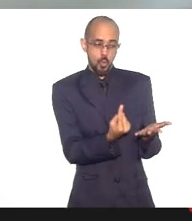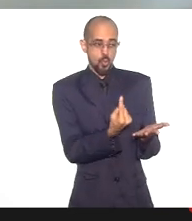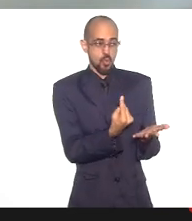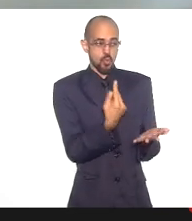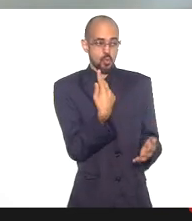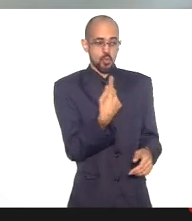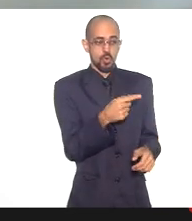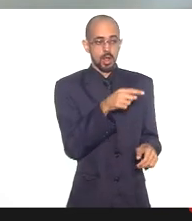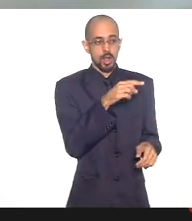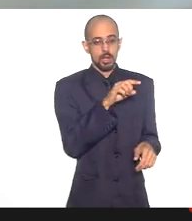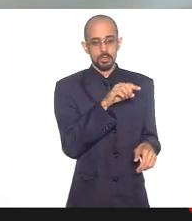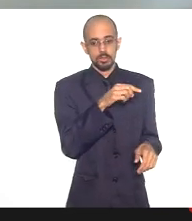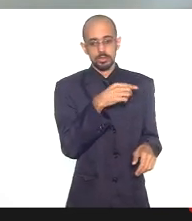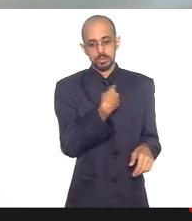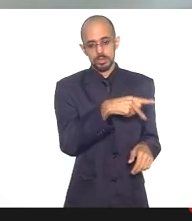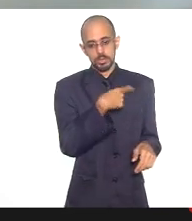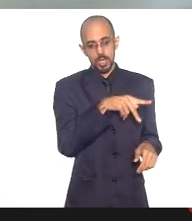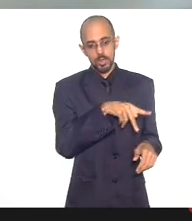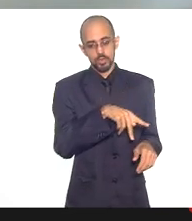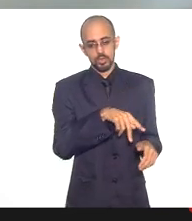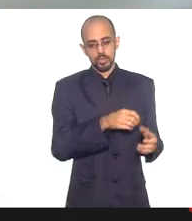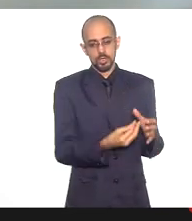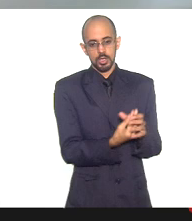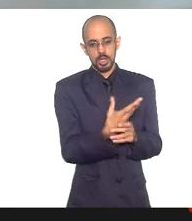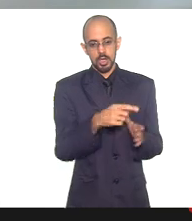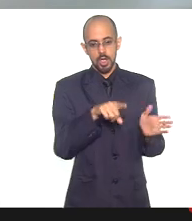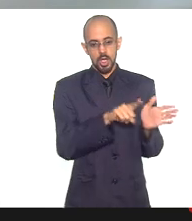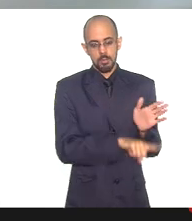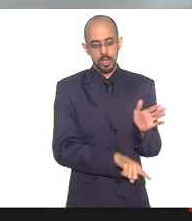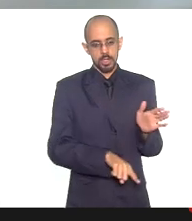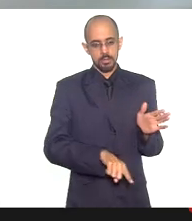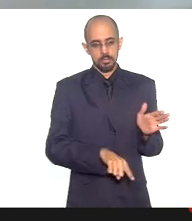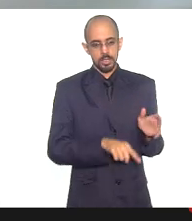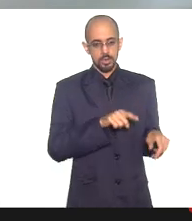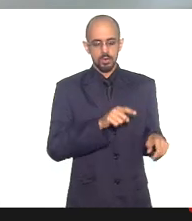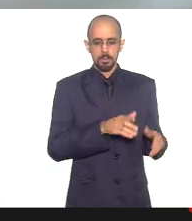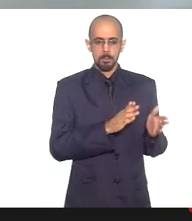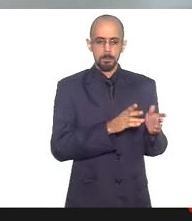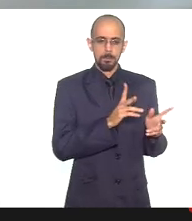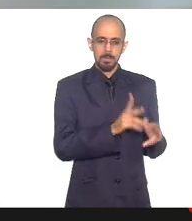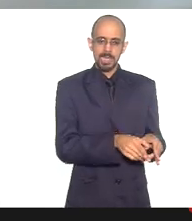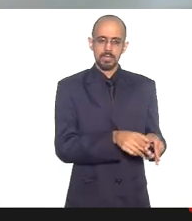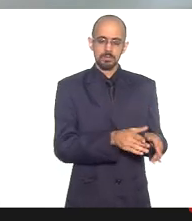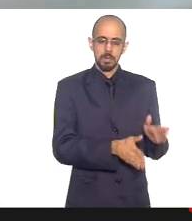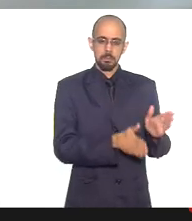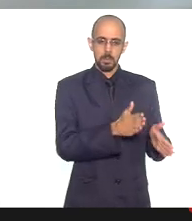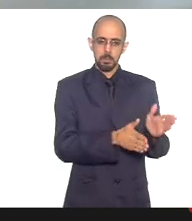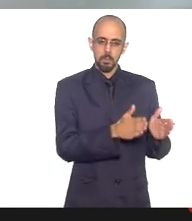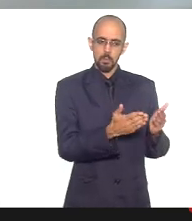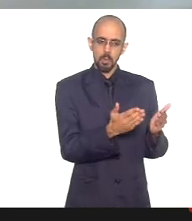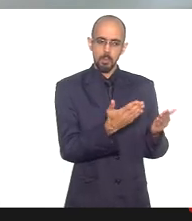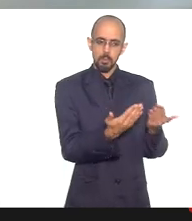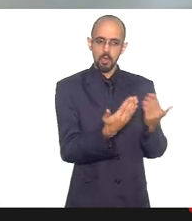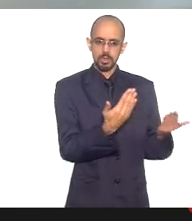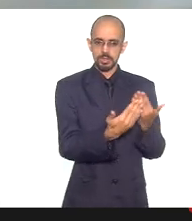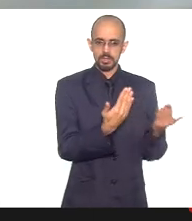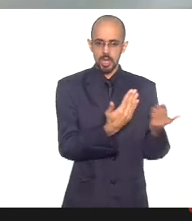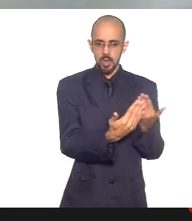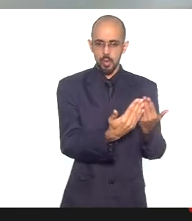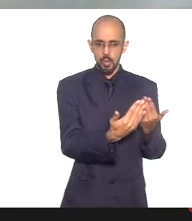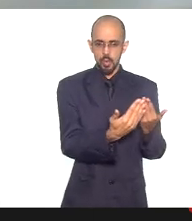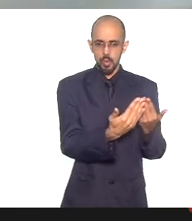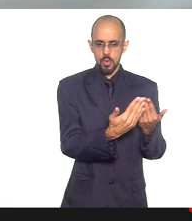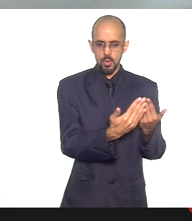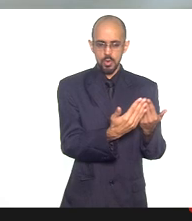seus abatimentos na mesma proporção da apropriação dos volumes